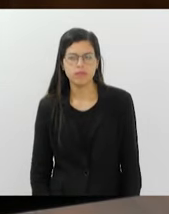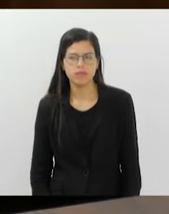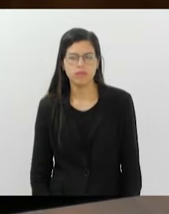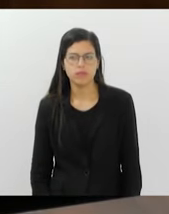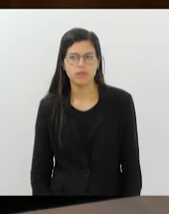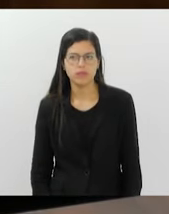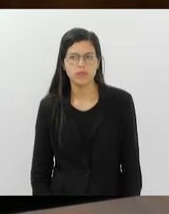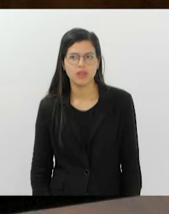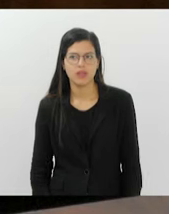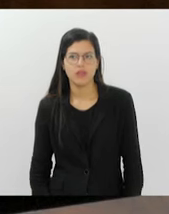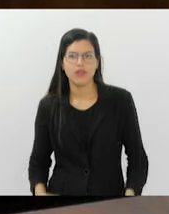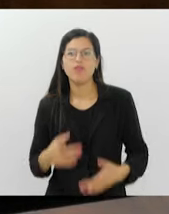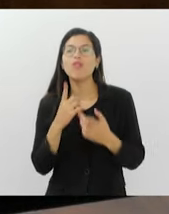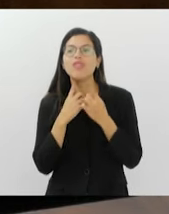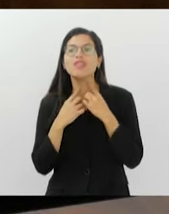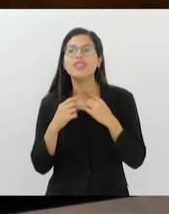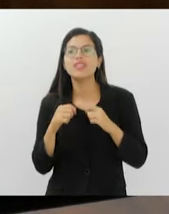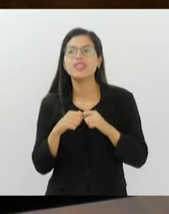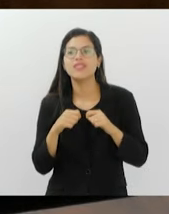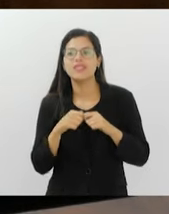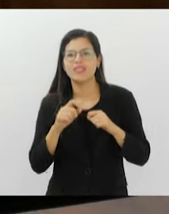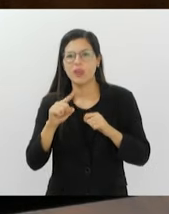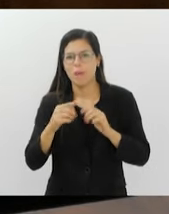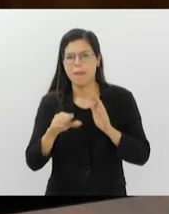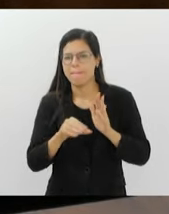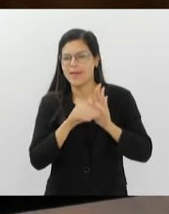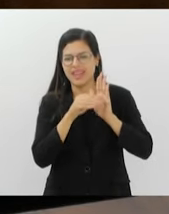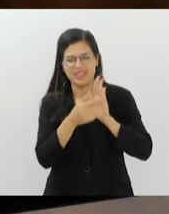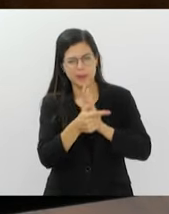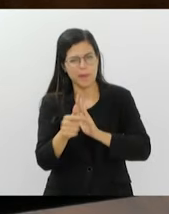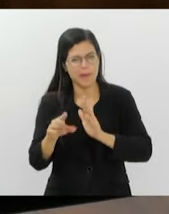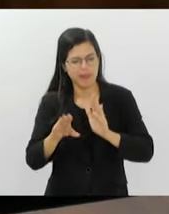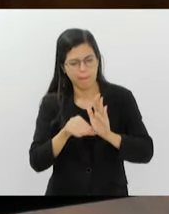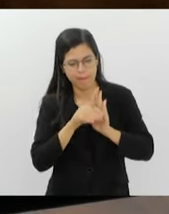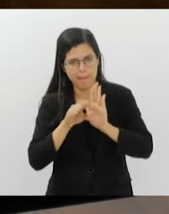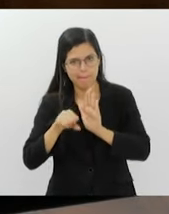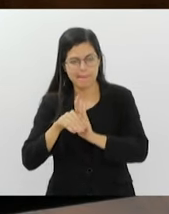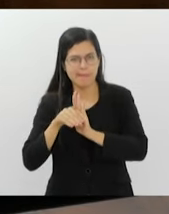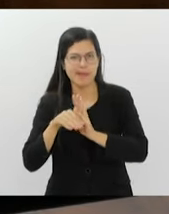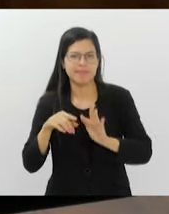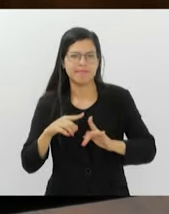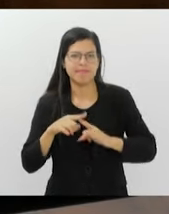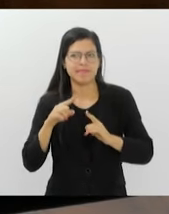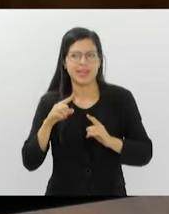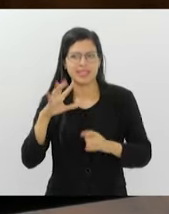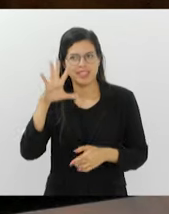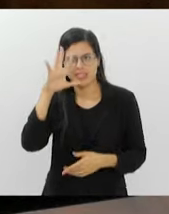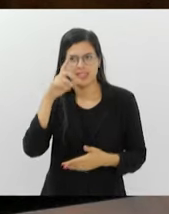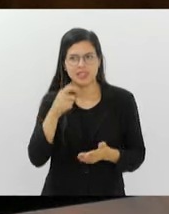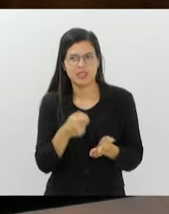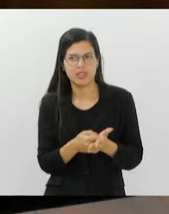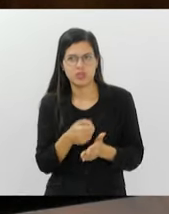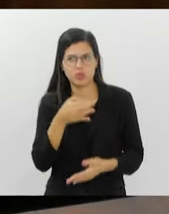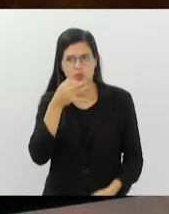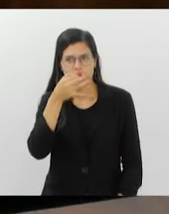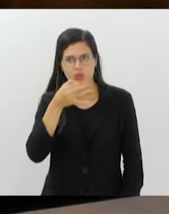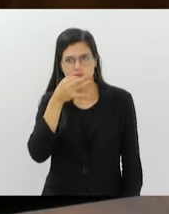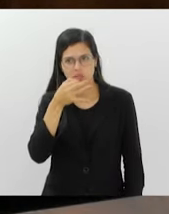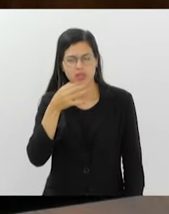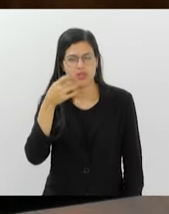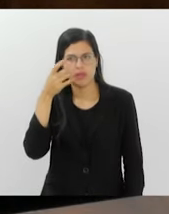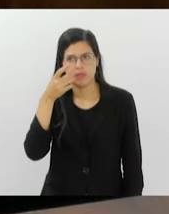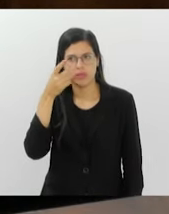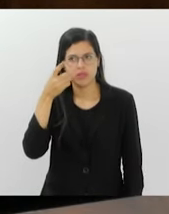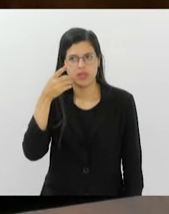fazer uma além de outras Mas resolvi aqui sugeria a deputada Marina